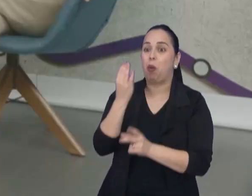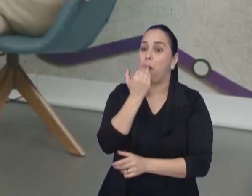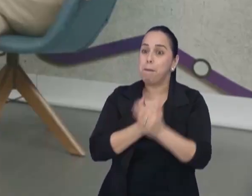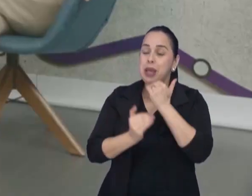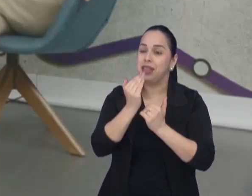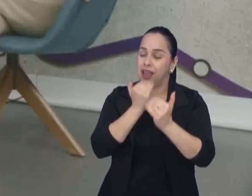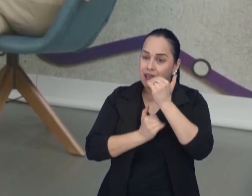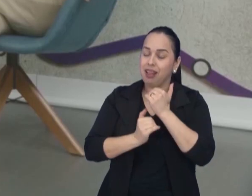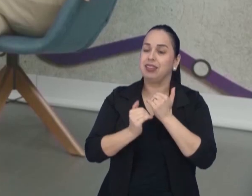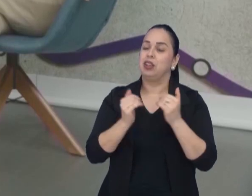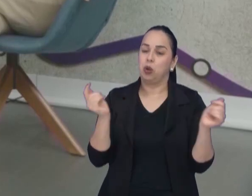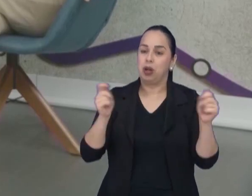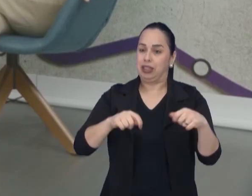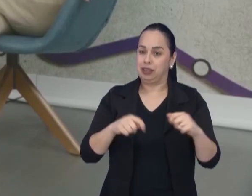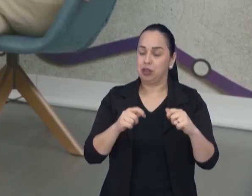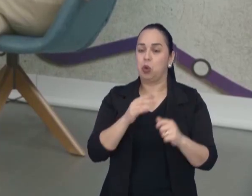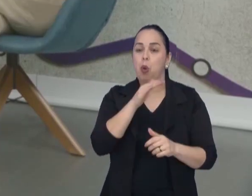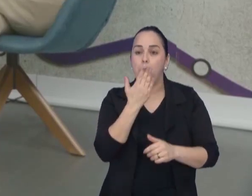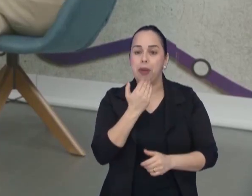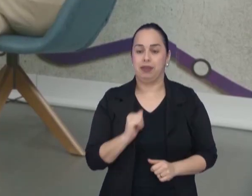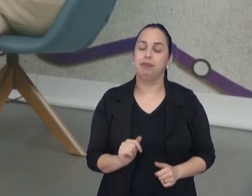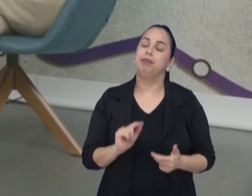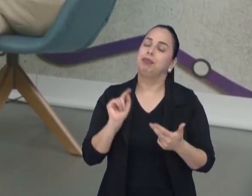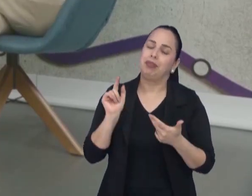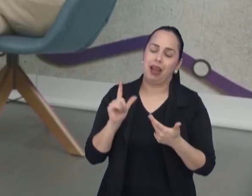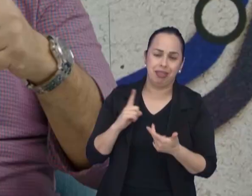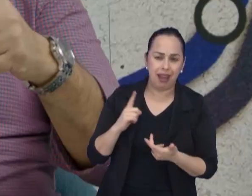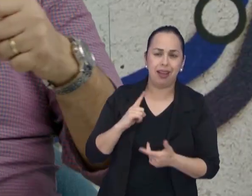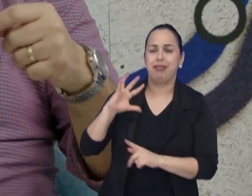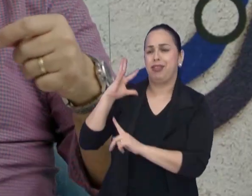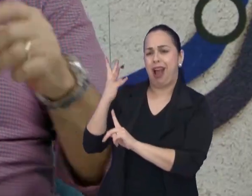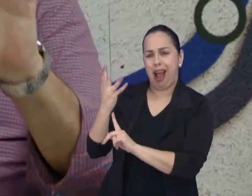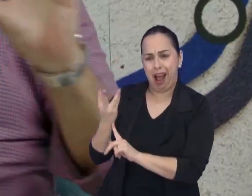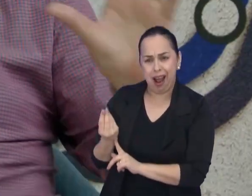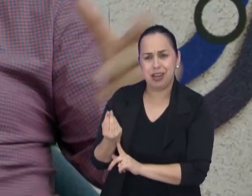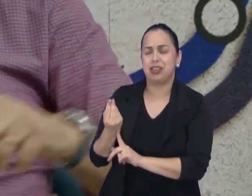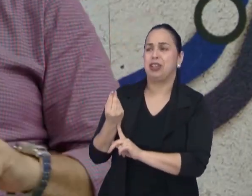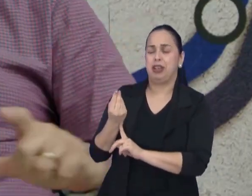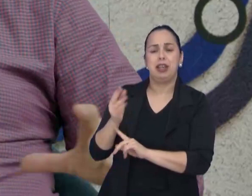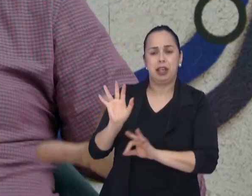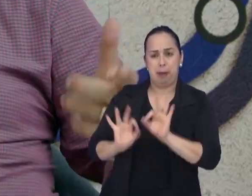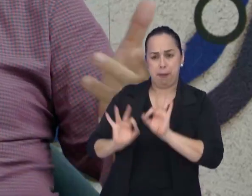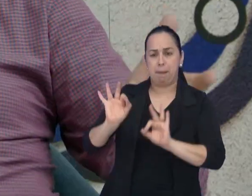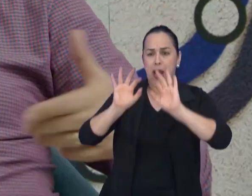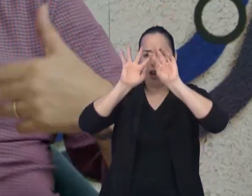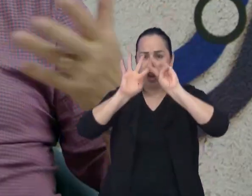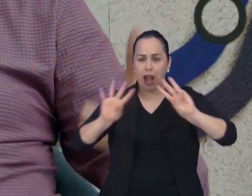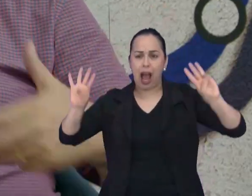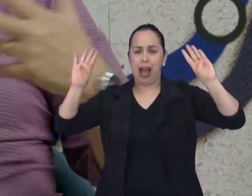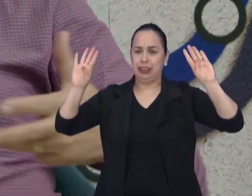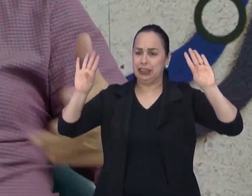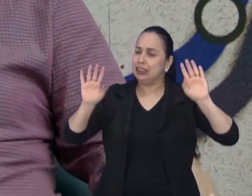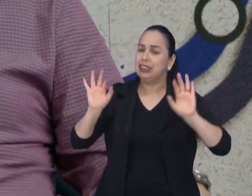mesmo patrocinando a própria barraca com os alimentos dele. E aí vem o pessoal de arte, que faz faixas também, né? Coloca títulos e